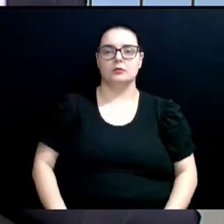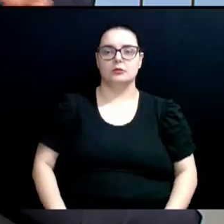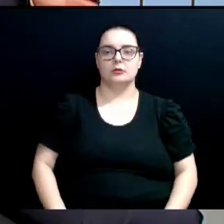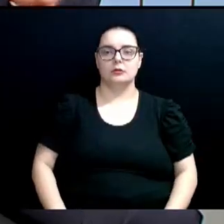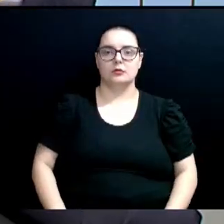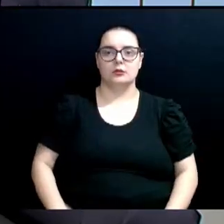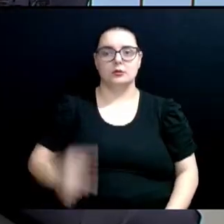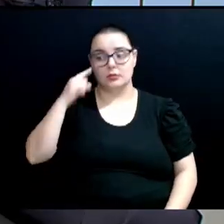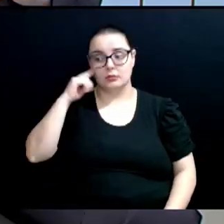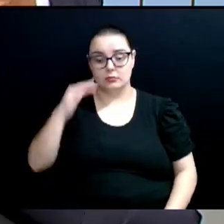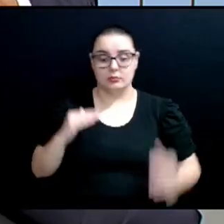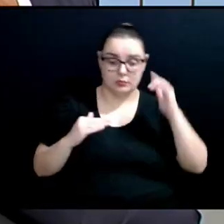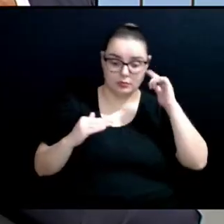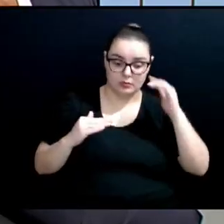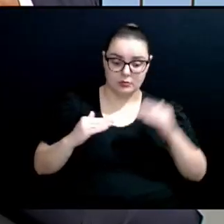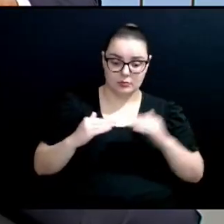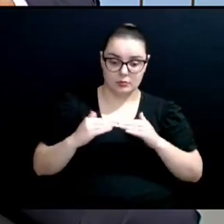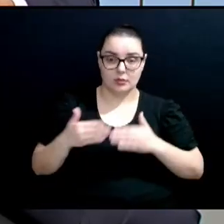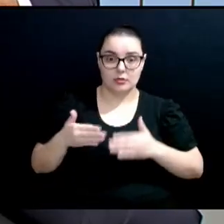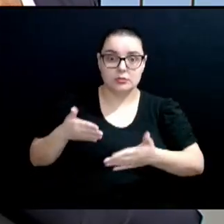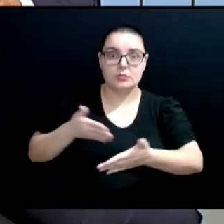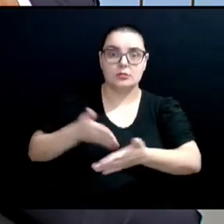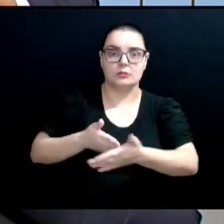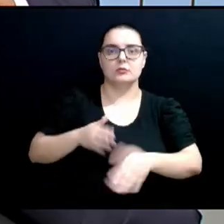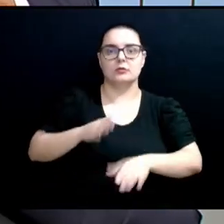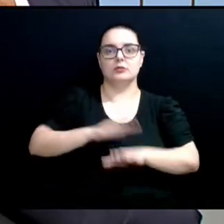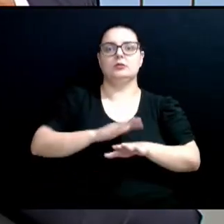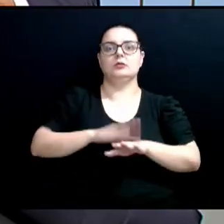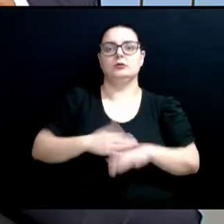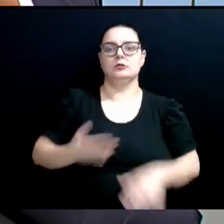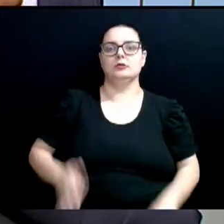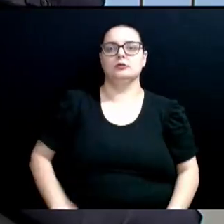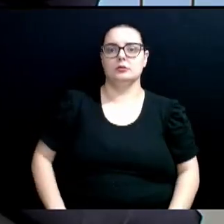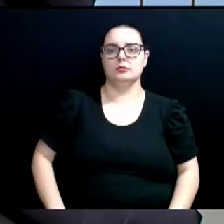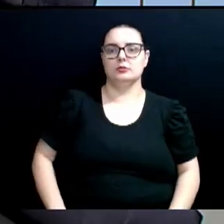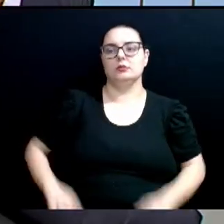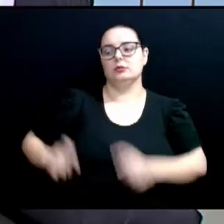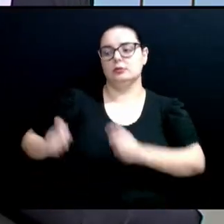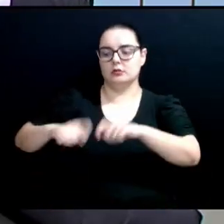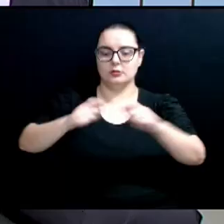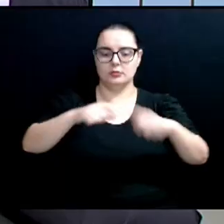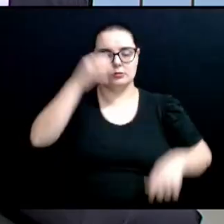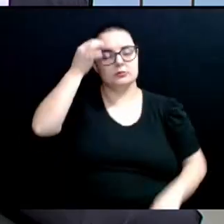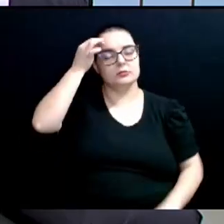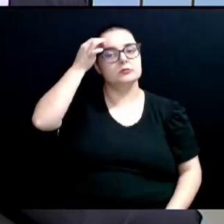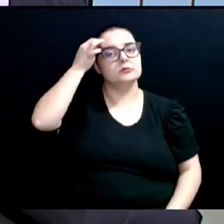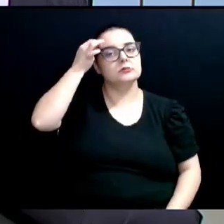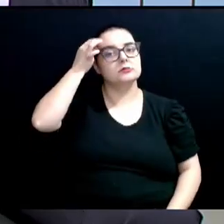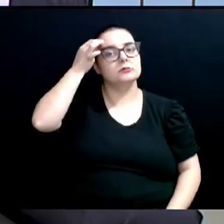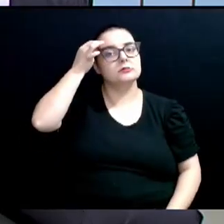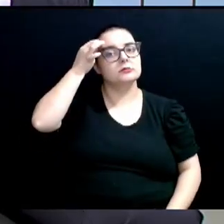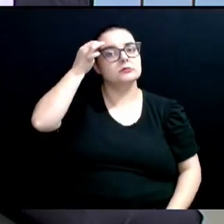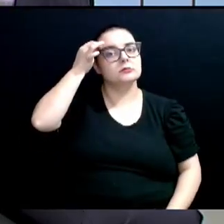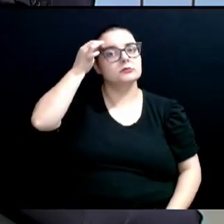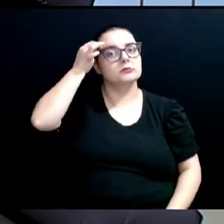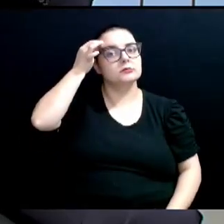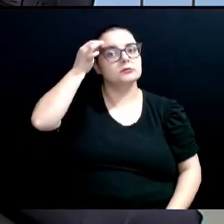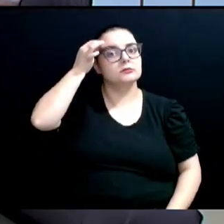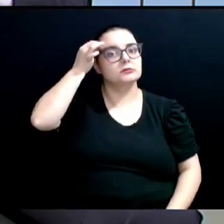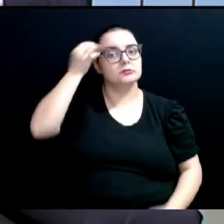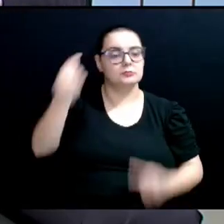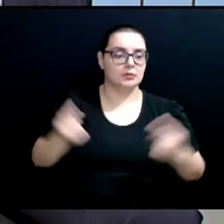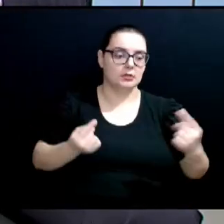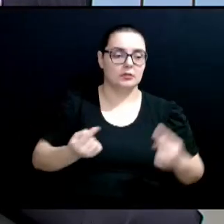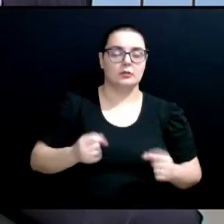limite de atuação da competência de cada qual, para que possam sobreviver, né? Para